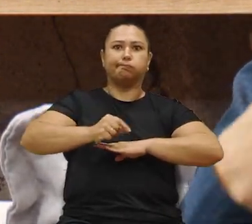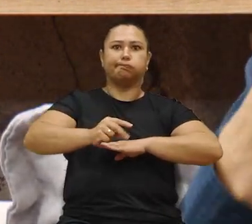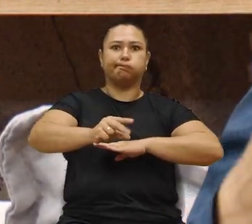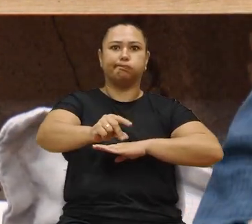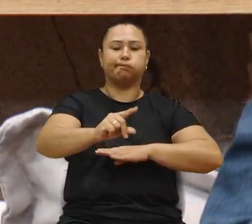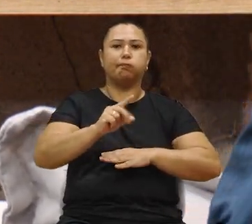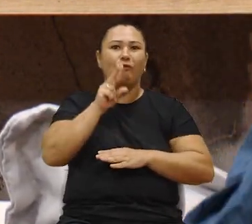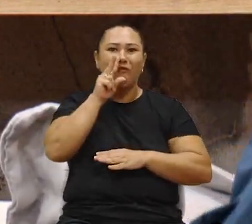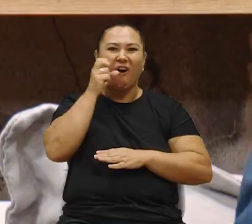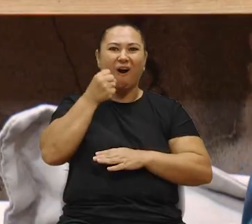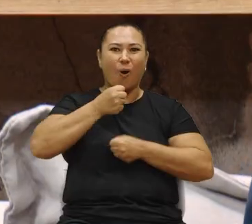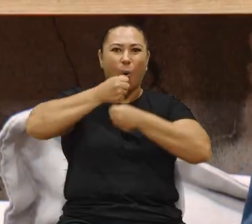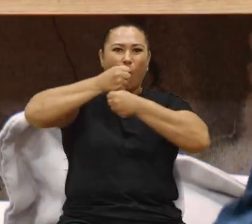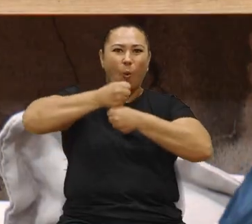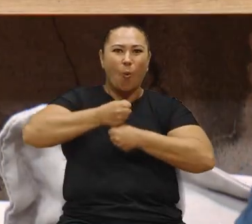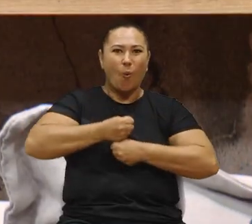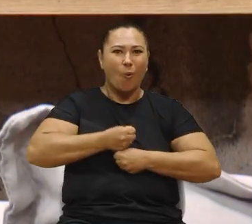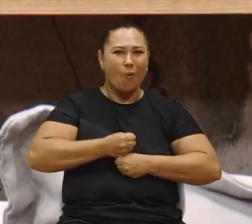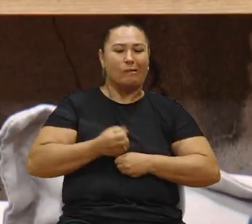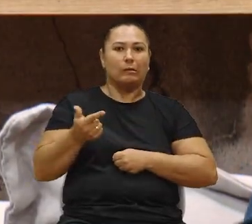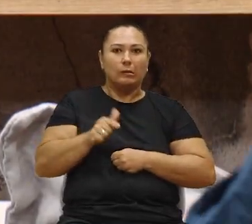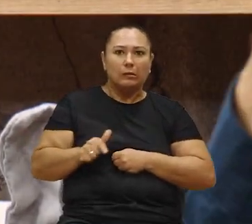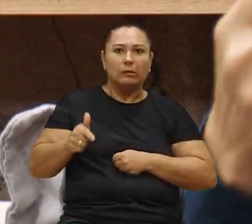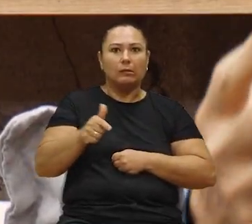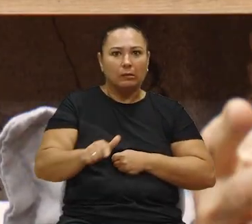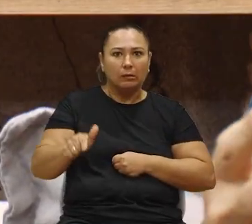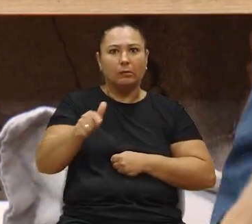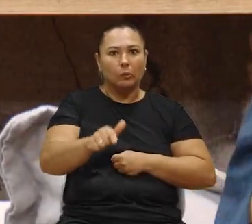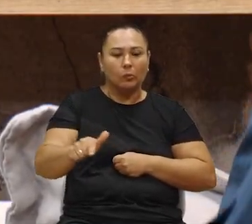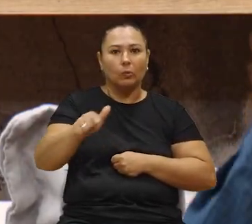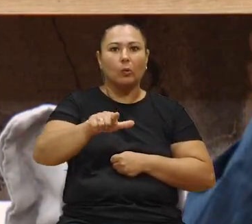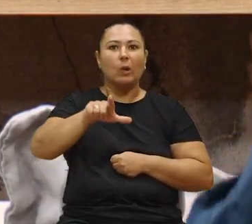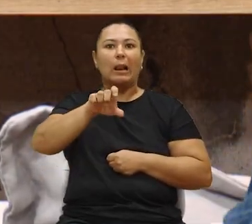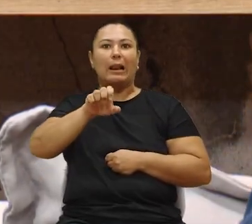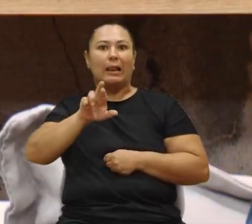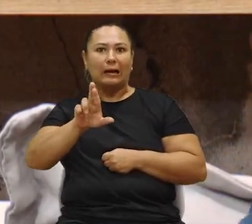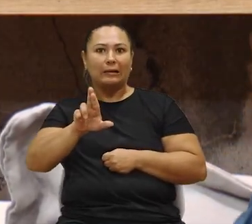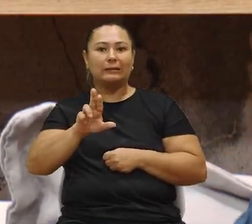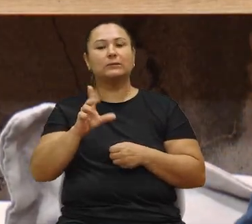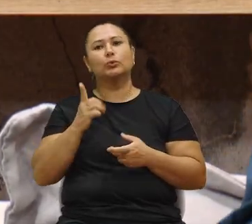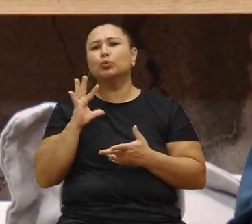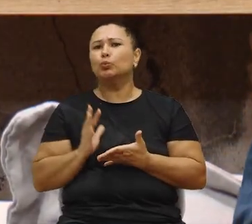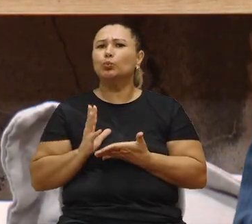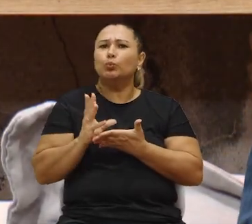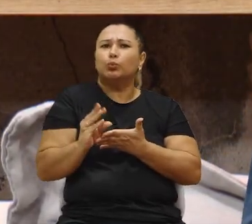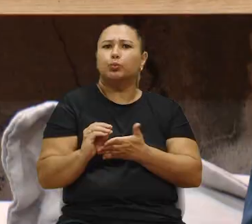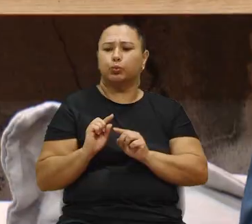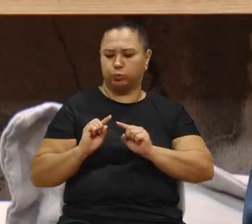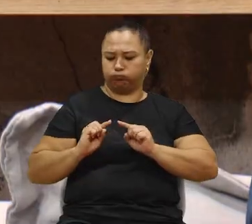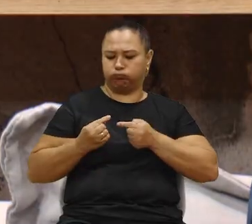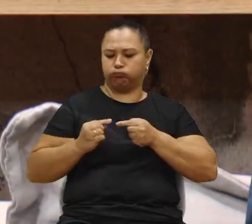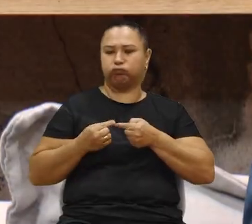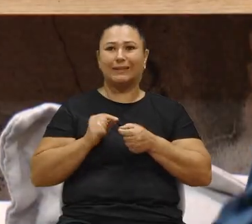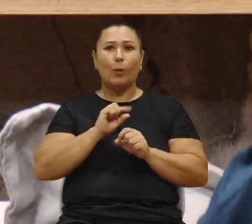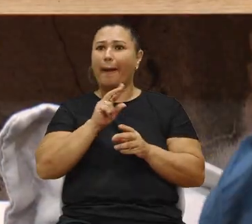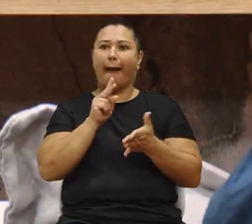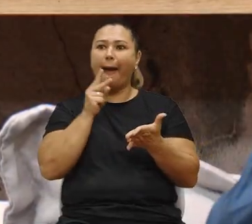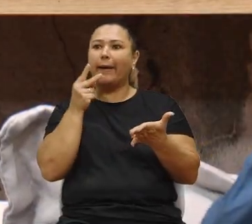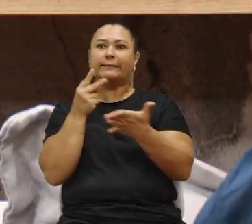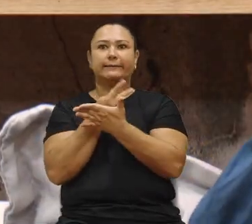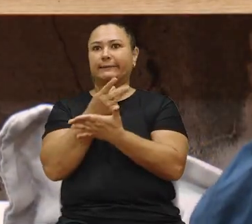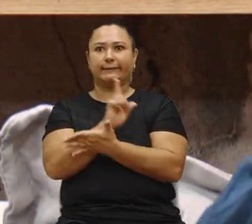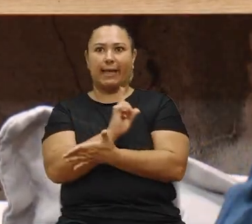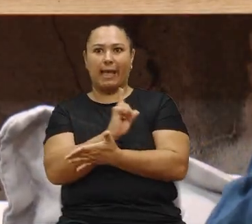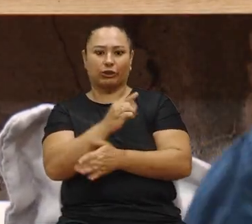tempo em pé, forçando coluna, etc. Repetindo exercícios também. Sim, movimento repetitivo. Tudo isso causa não